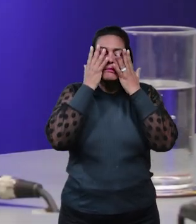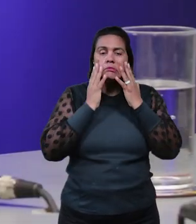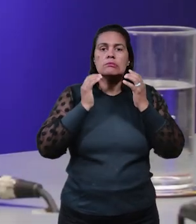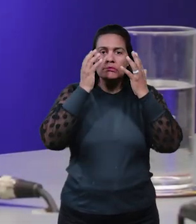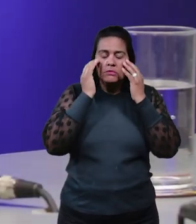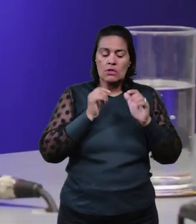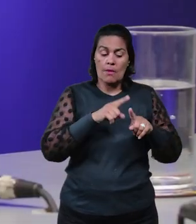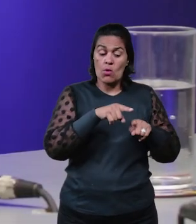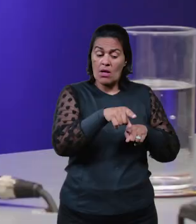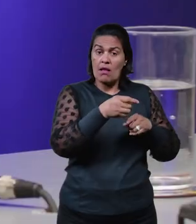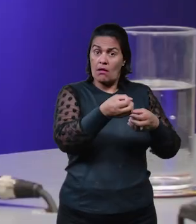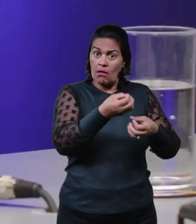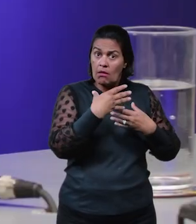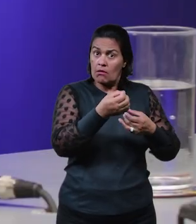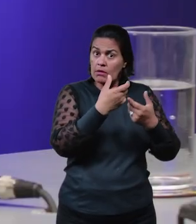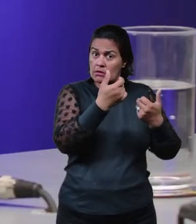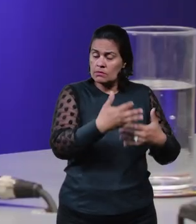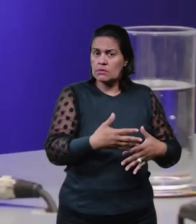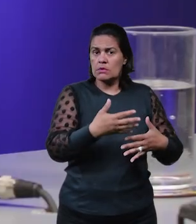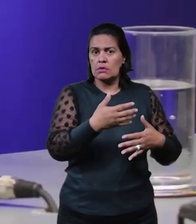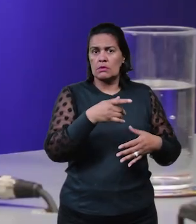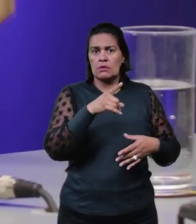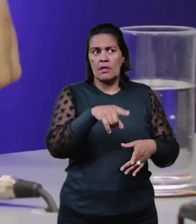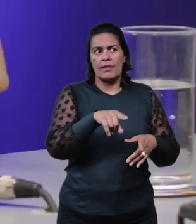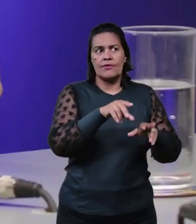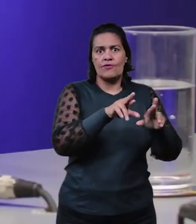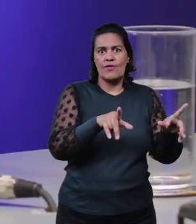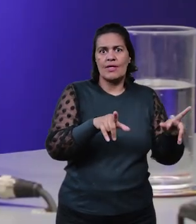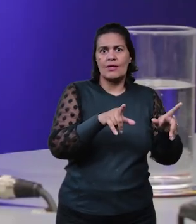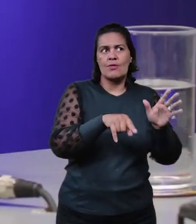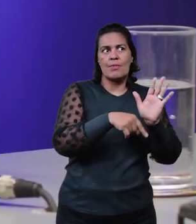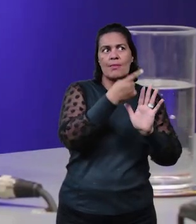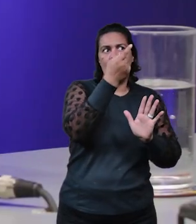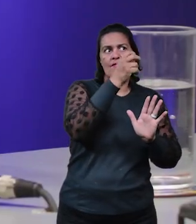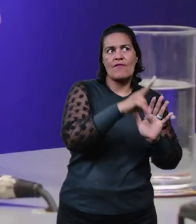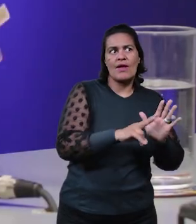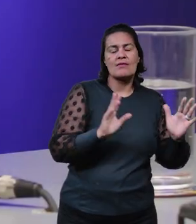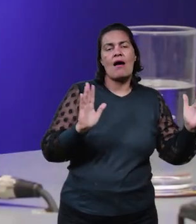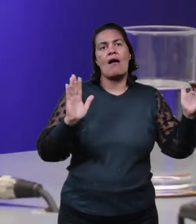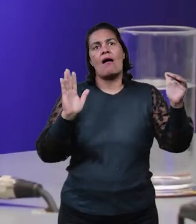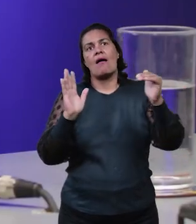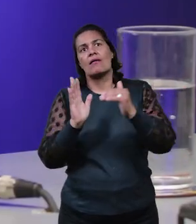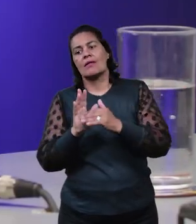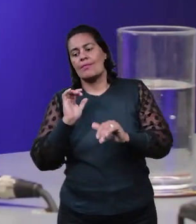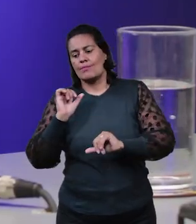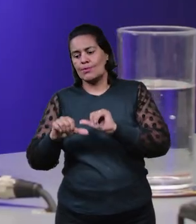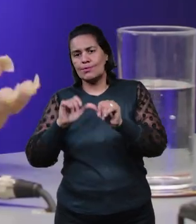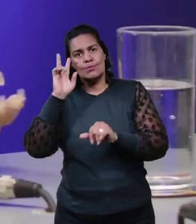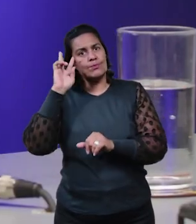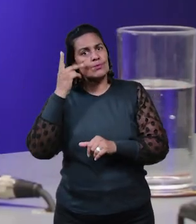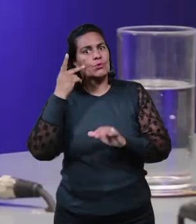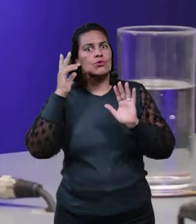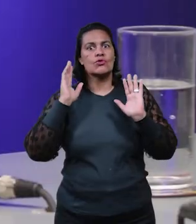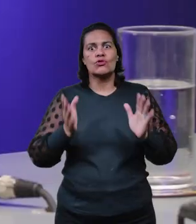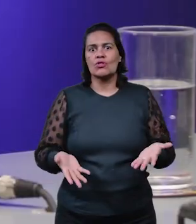ela comentando comigo a diferença de quem ela era no primeiro para aquele atendimento, e já era, tipo, sei lá, o nosso quarto, quinto atendimento,